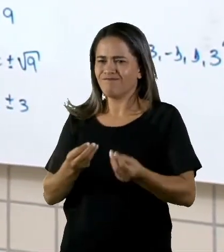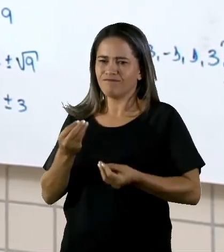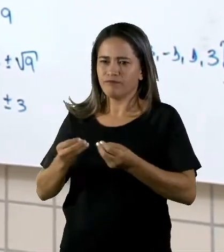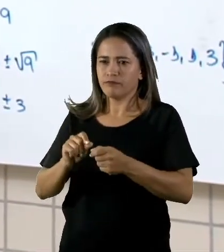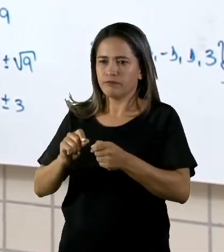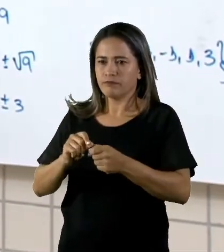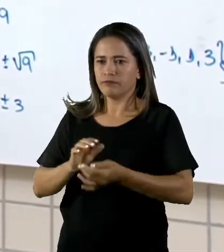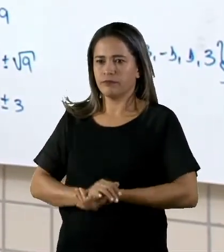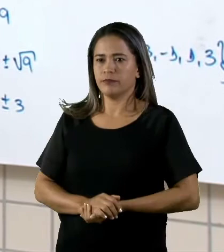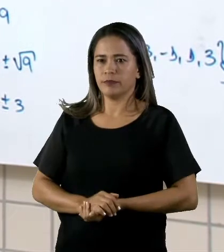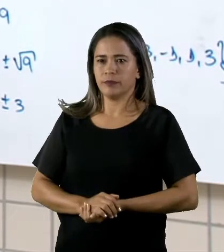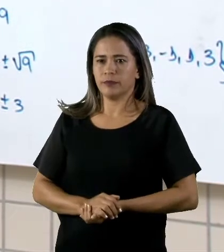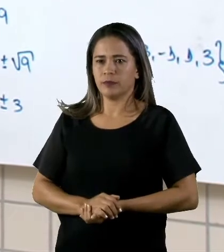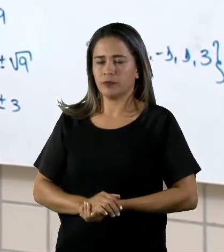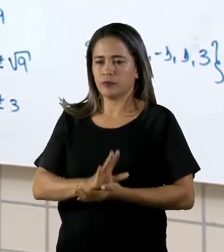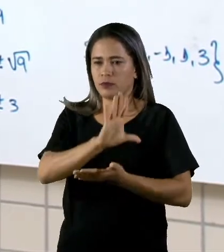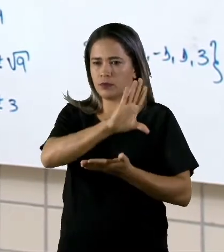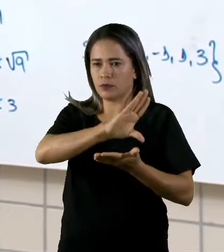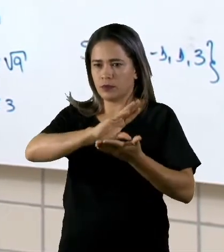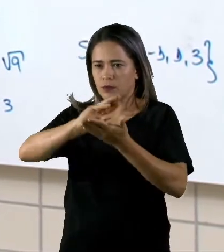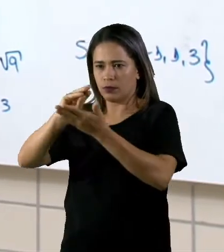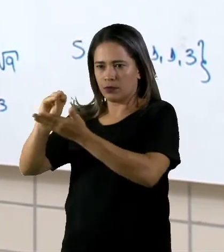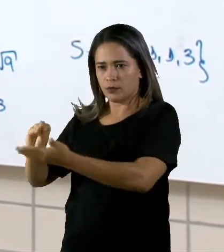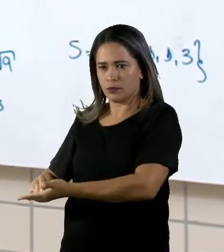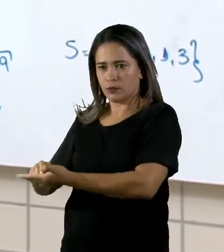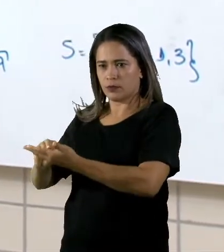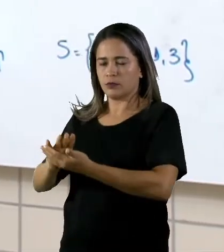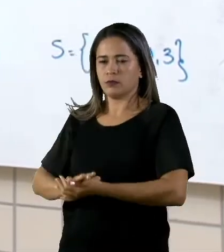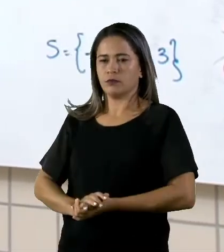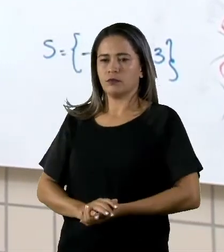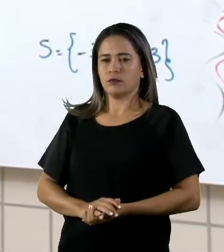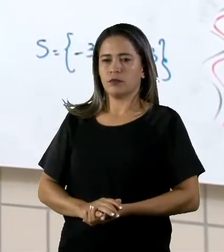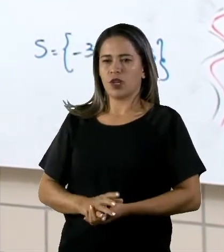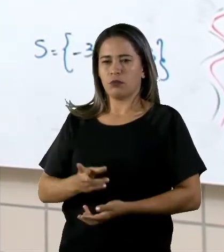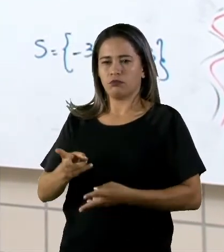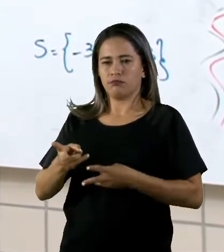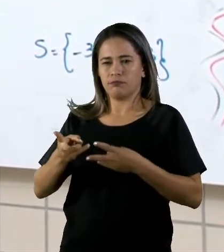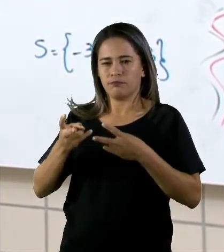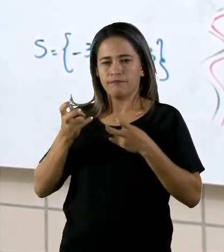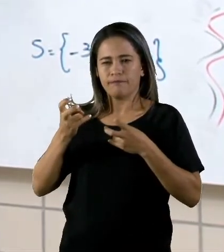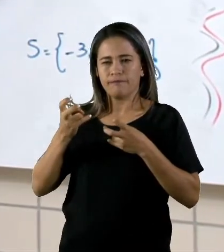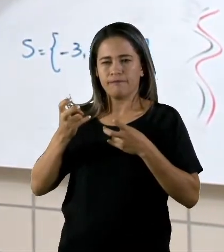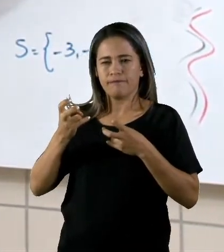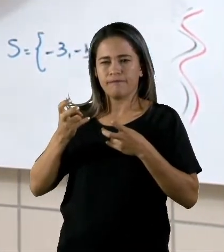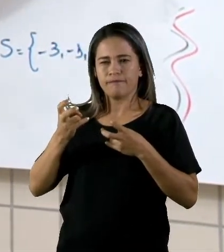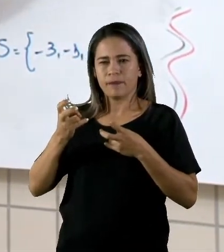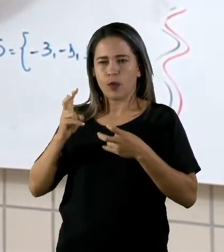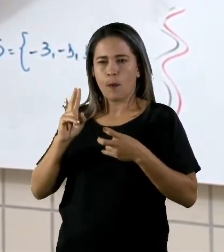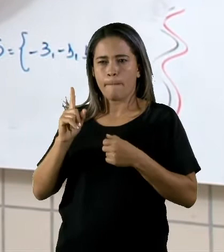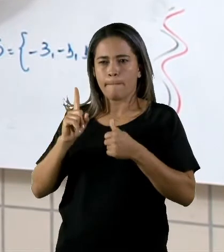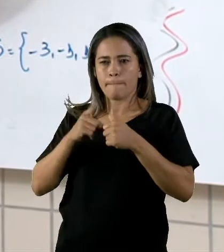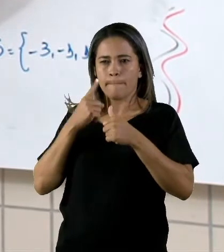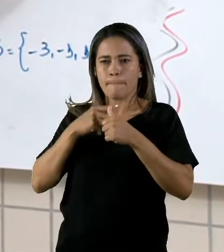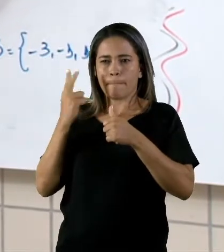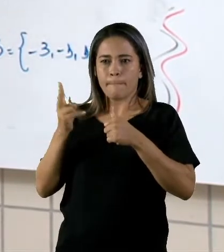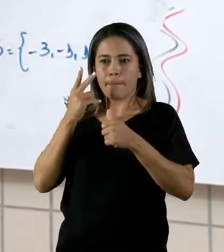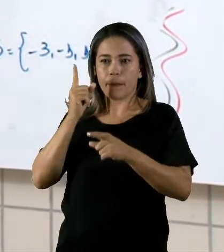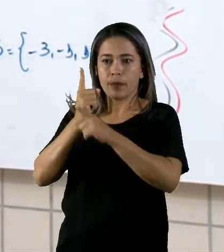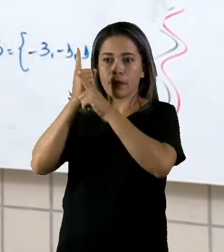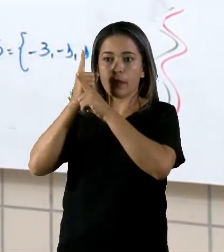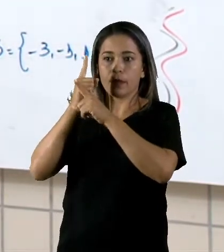isso? Copiar essa igualdade aqui. Perceba o seguinte, eu vou pegar o primeiro valor de y e